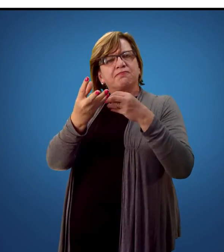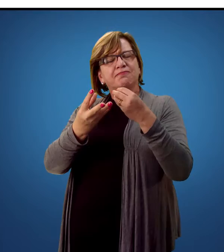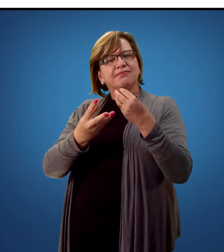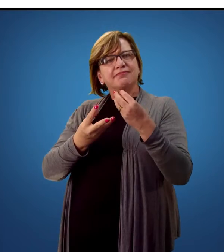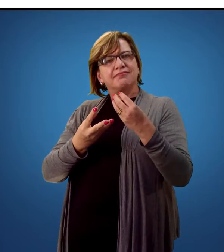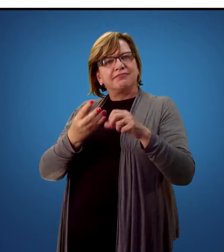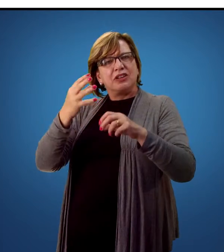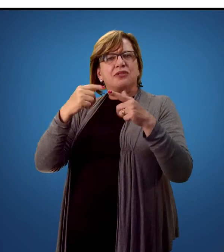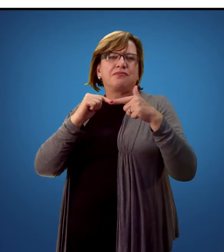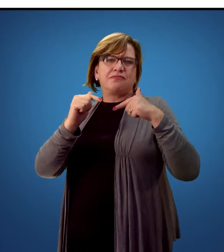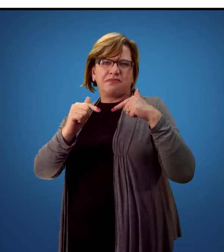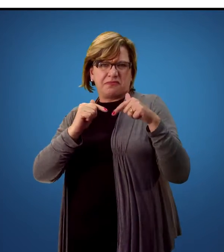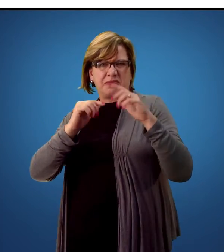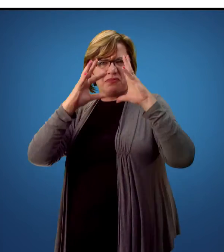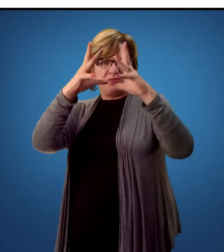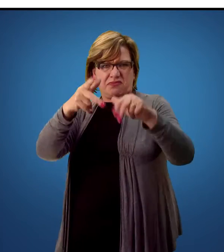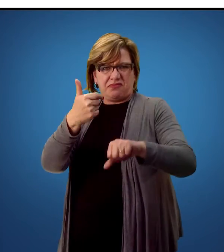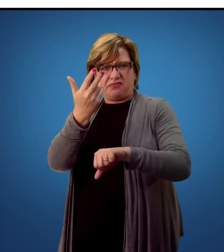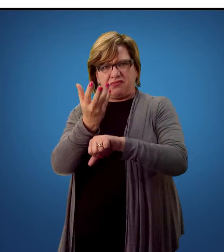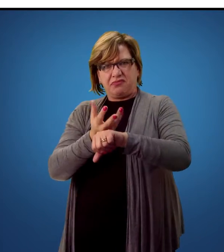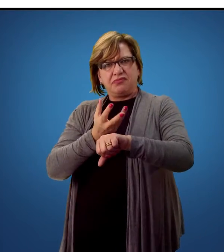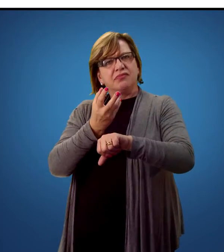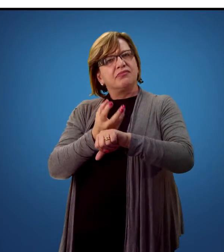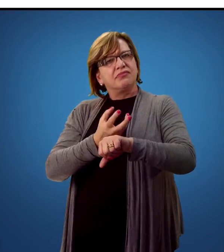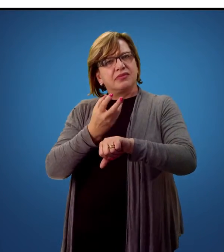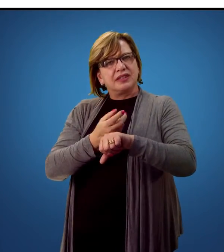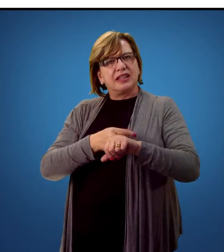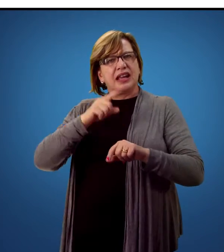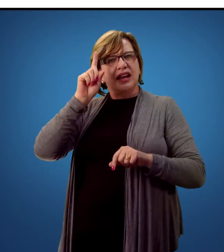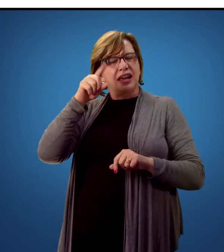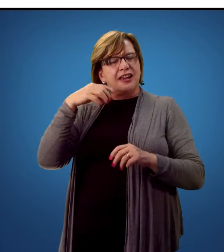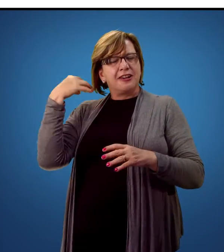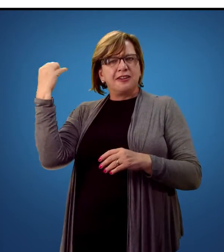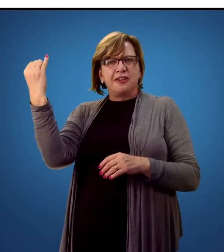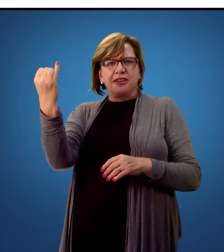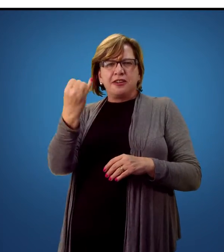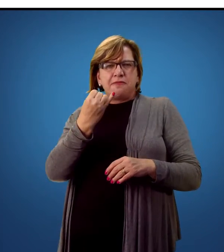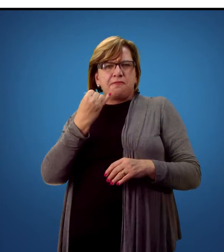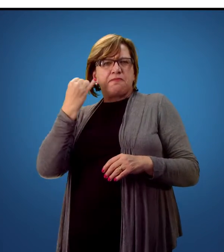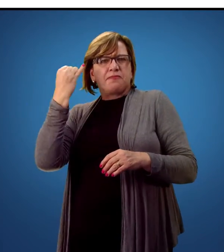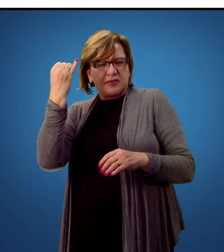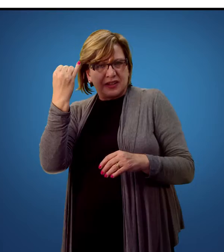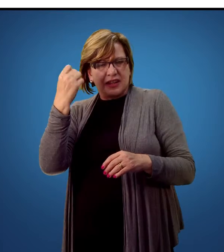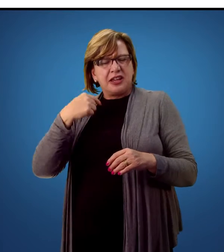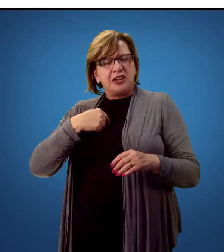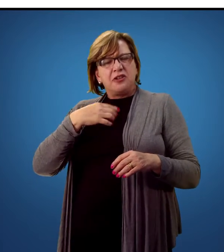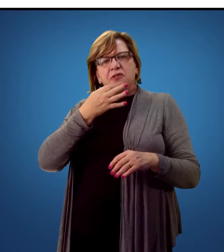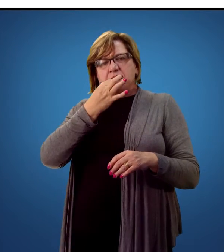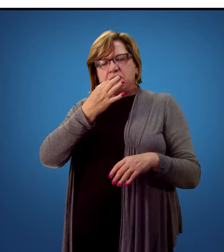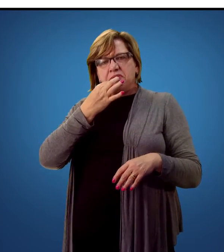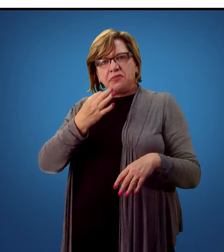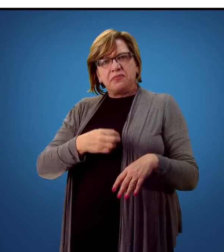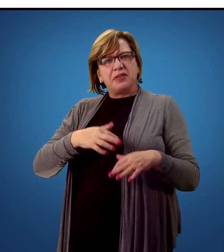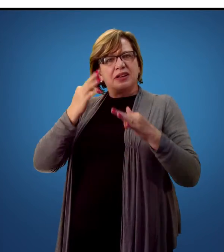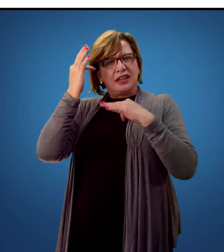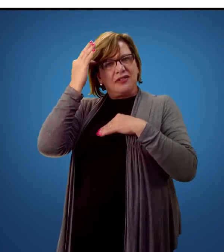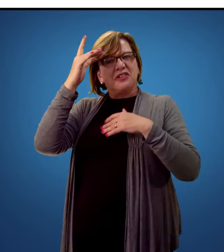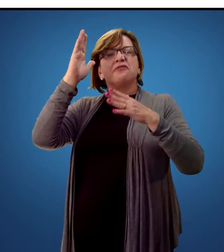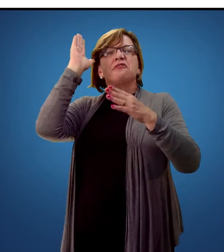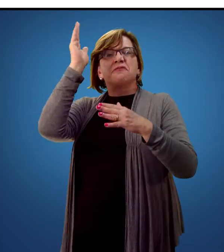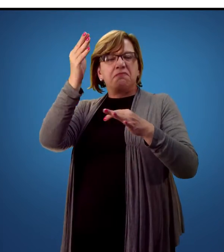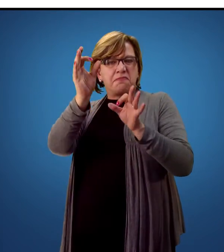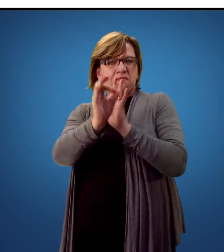aos trabalhos de todas as disciplinas é essencialmente importante e penso que a filosofia uma das disciplinas que mais esteja